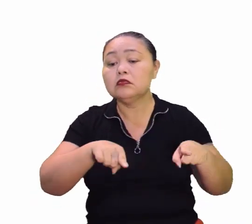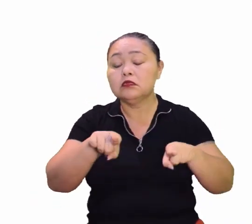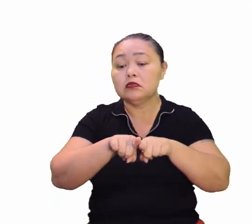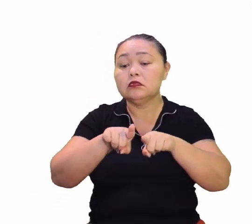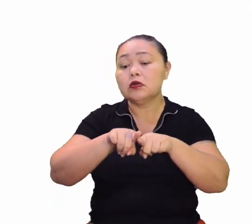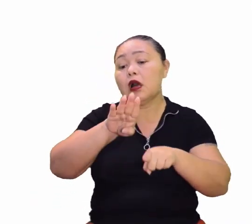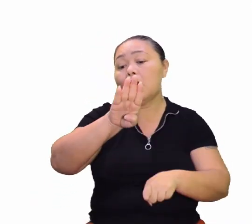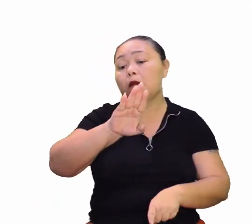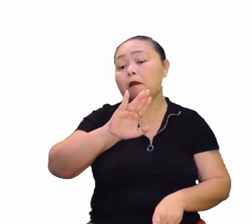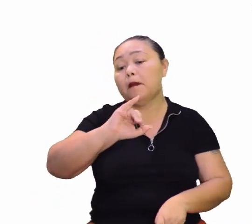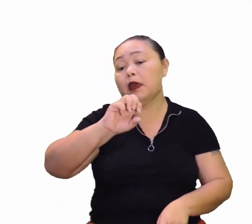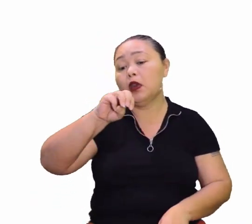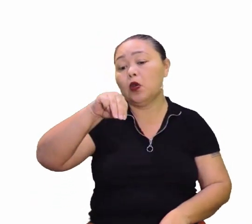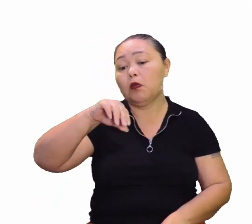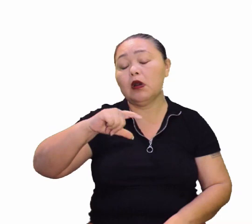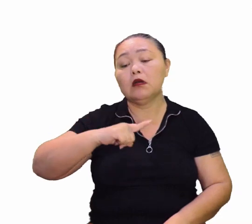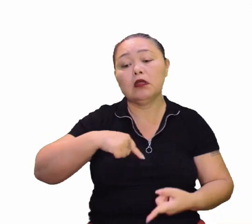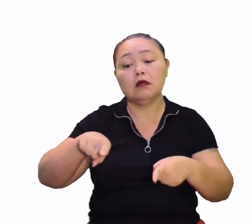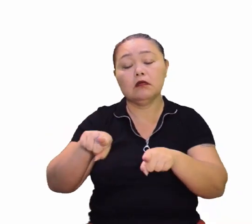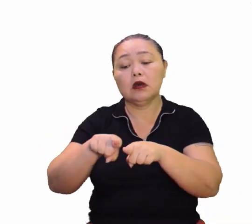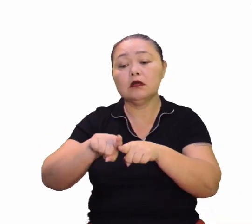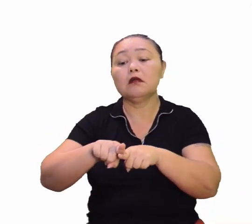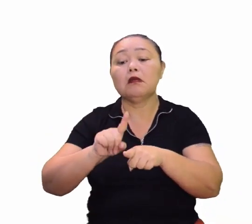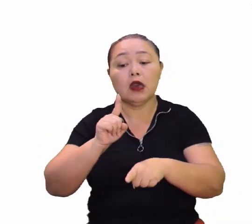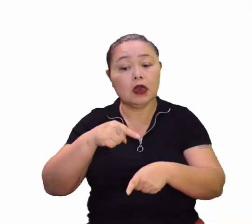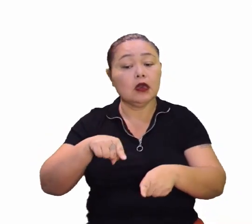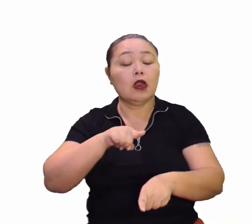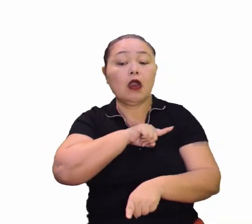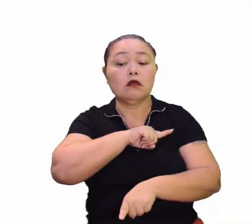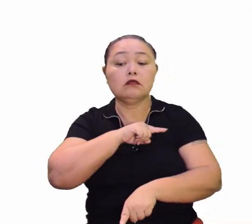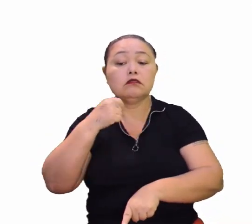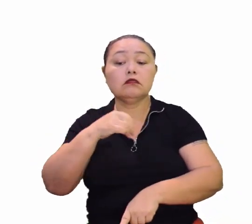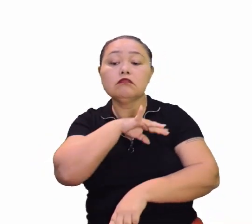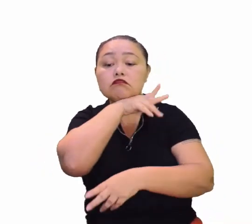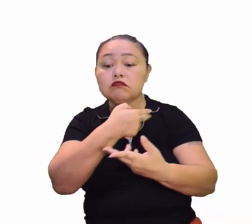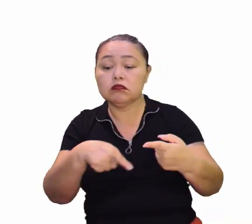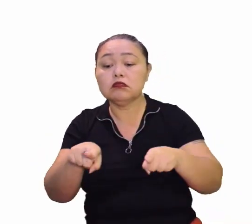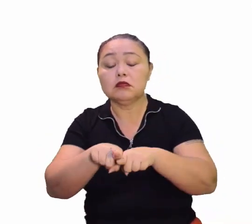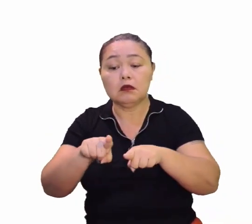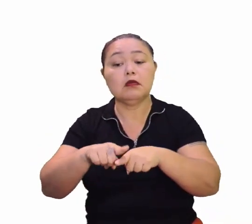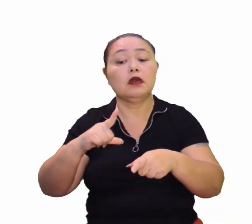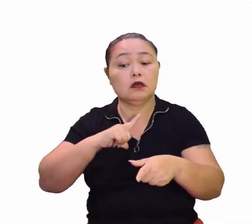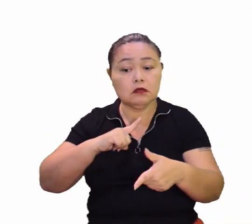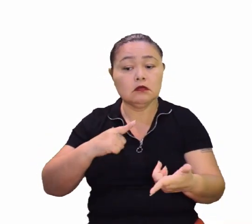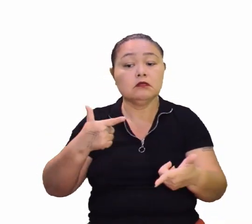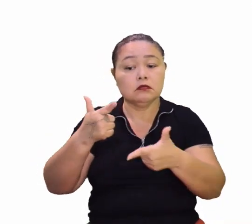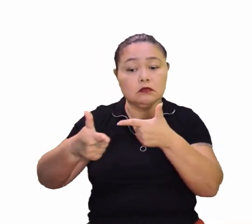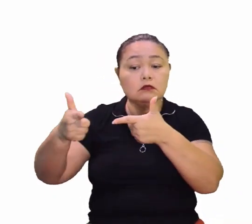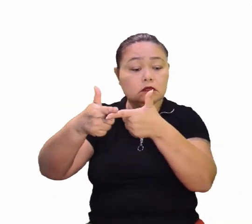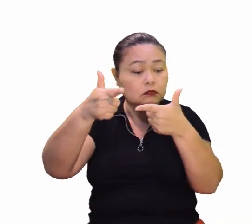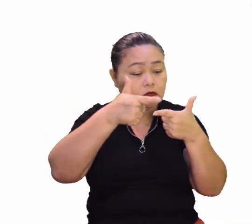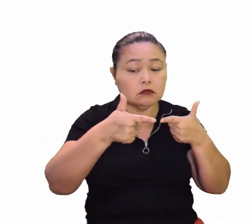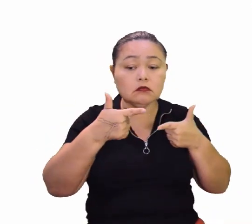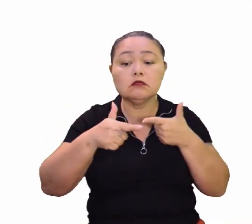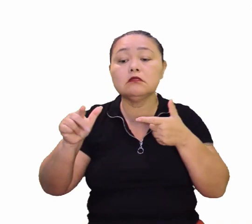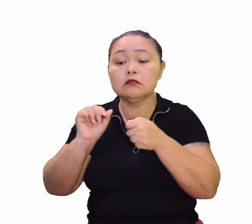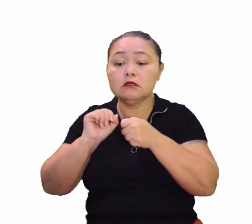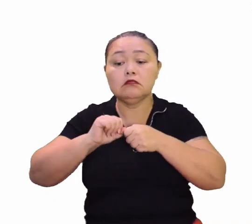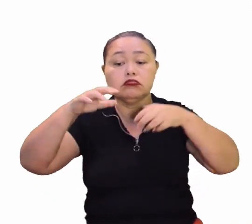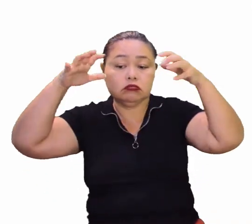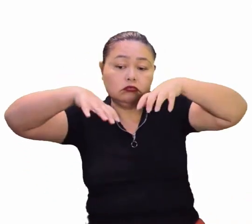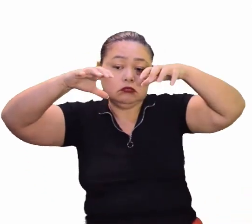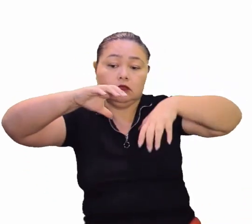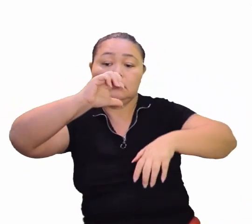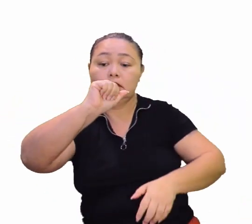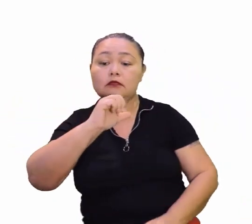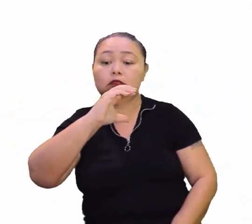do bioma, mas também a questão dos animais aí também acabam sendo afetados a partir da incidência da chuva